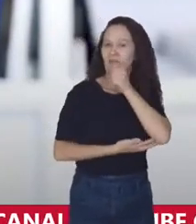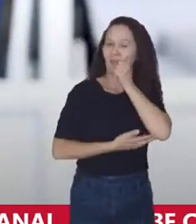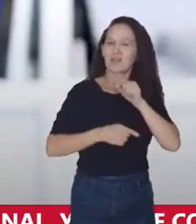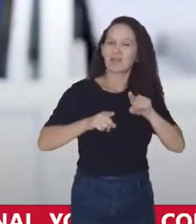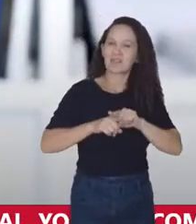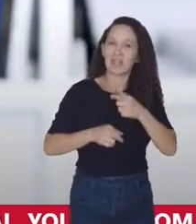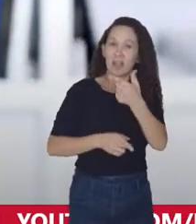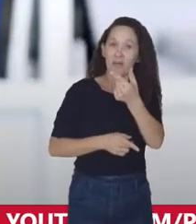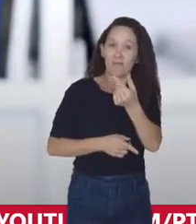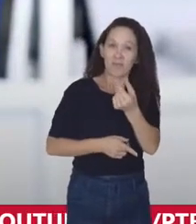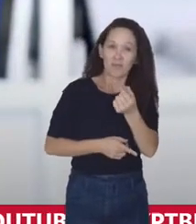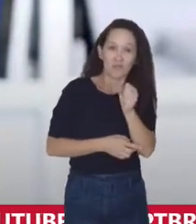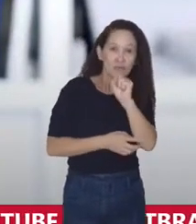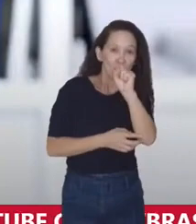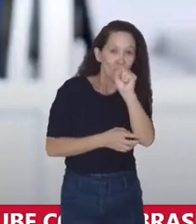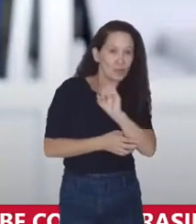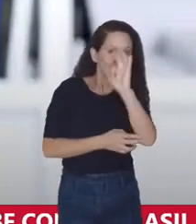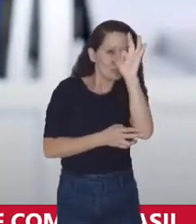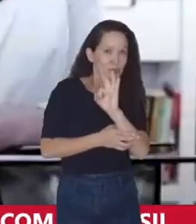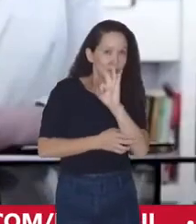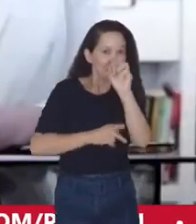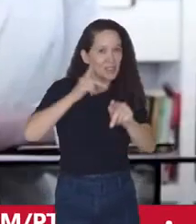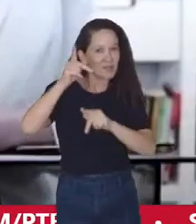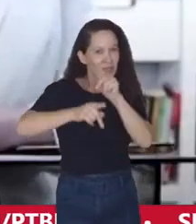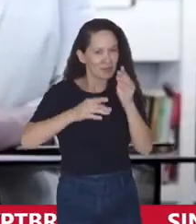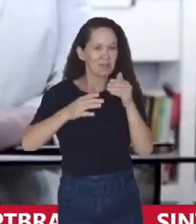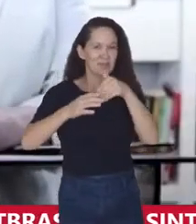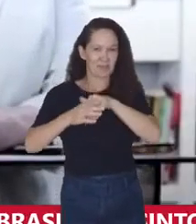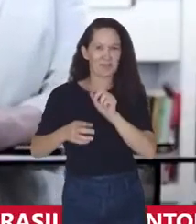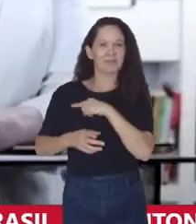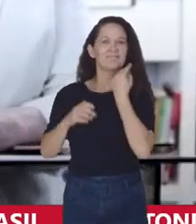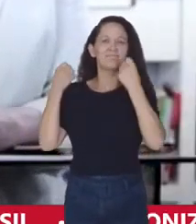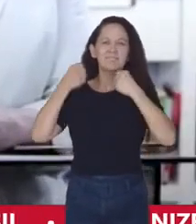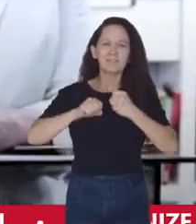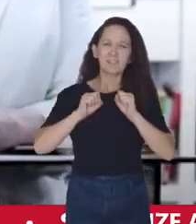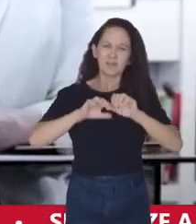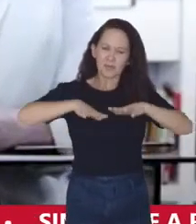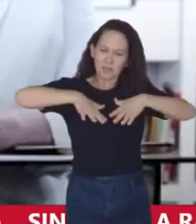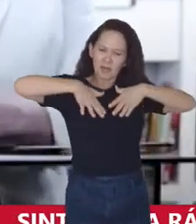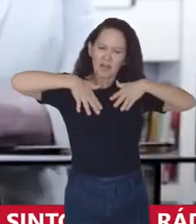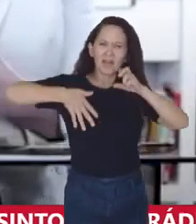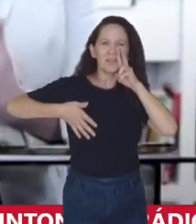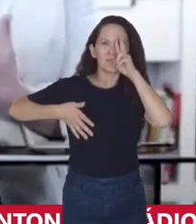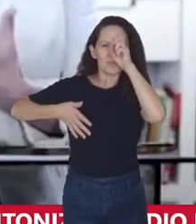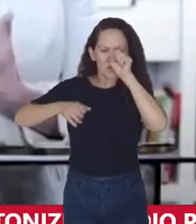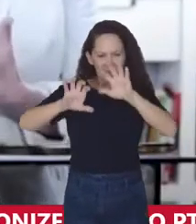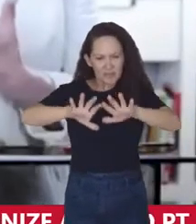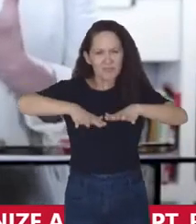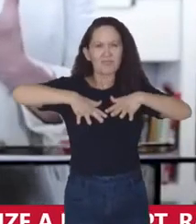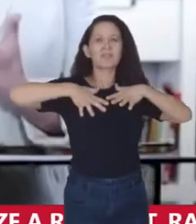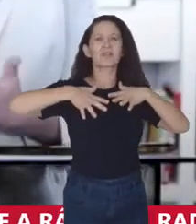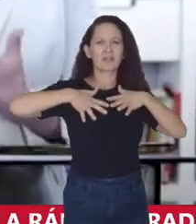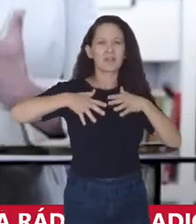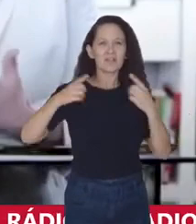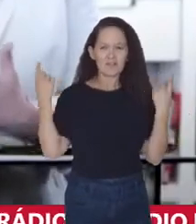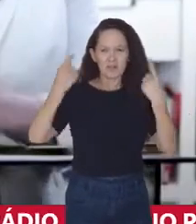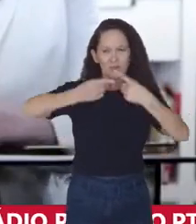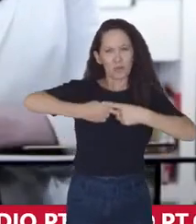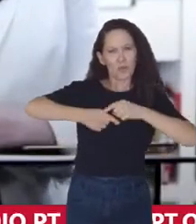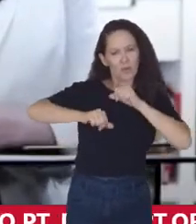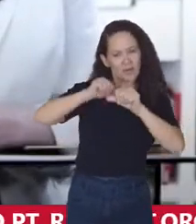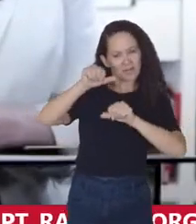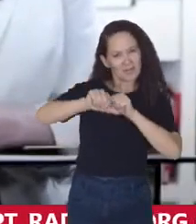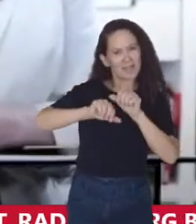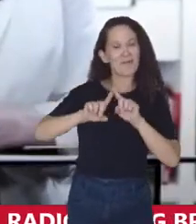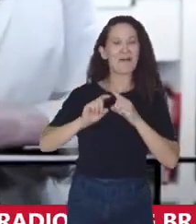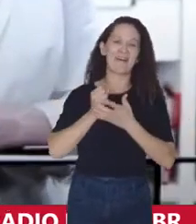tem 28% de preferência popular. Nós vamos precisar de uma grande bancada, uma bancada para enfrentar as mudanças que